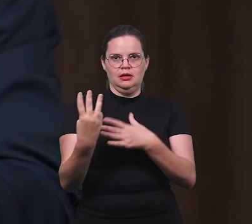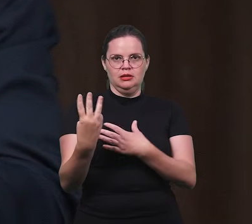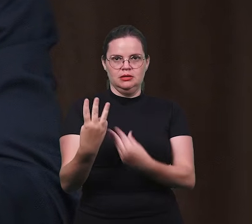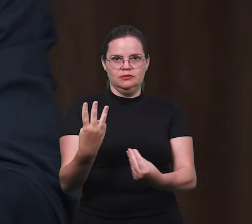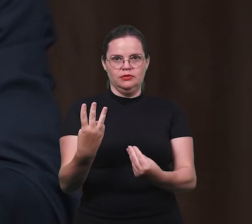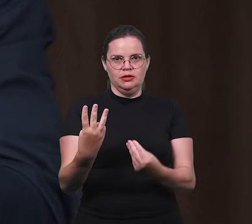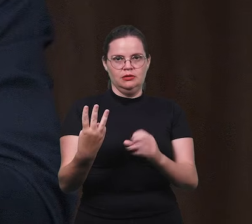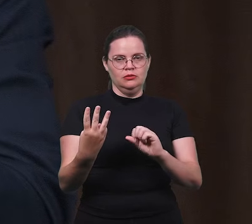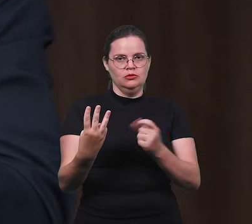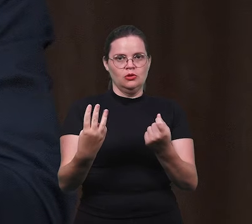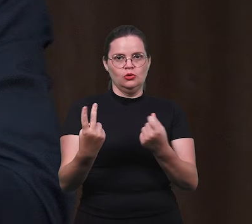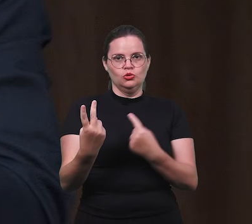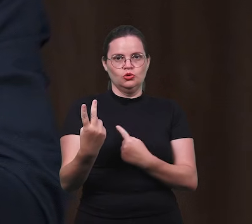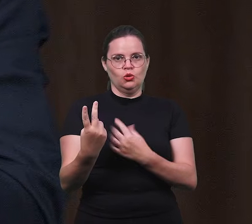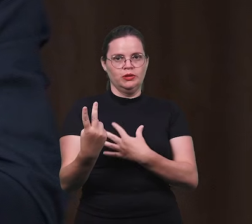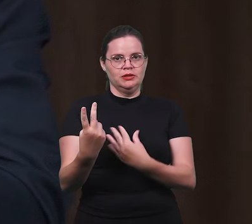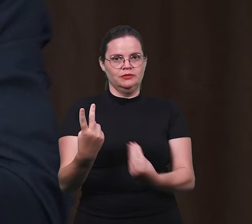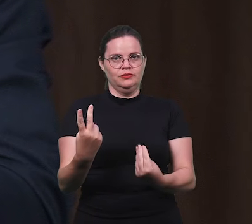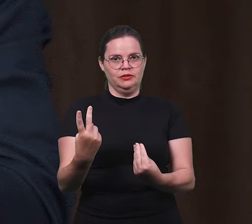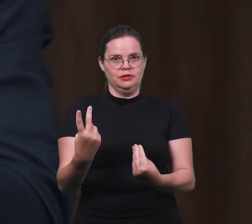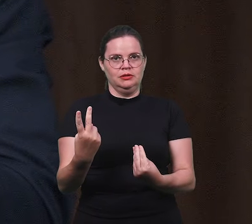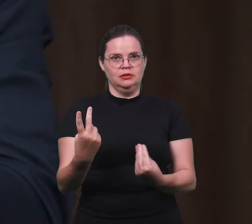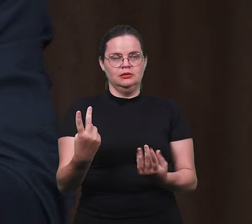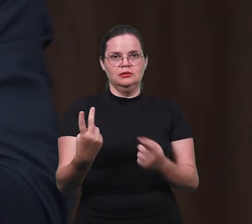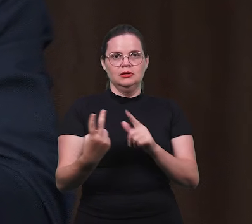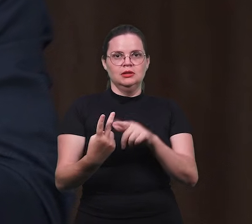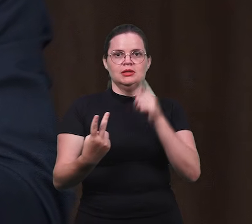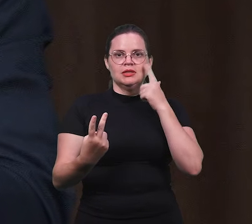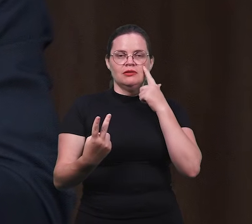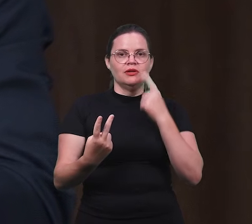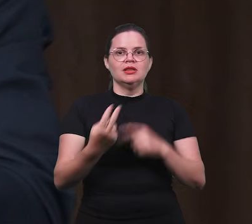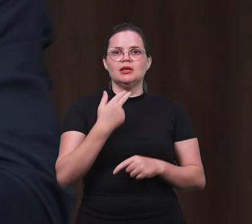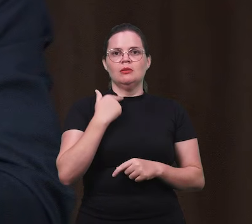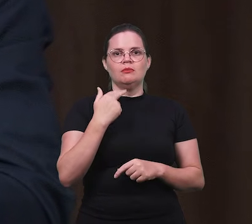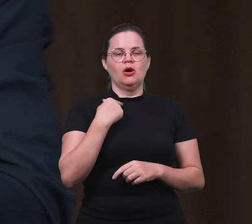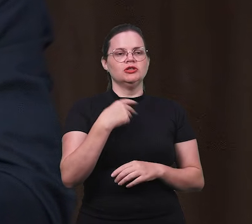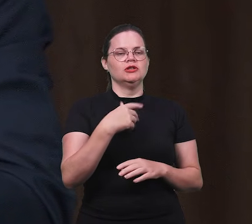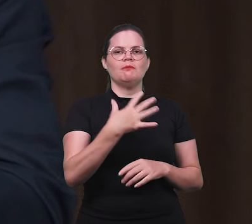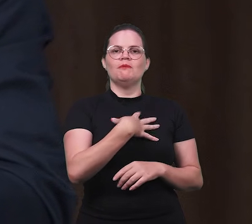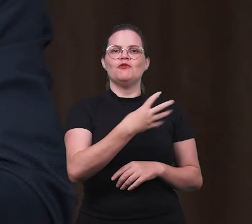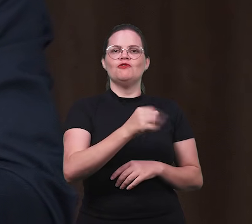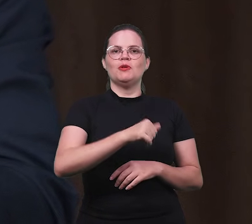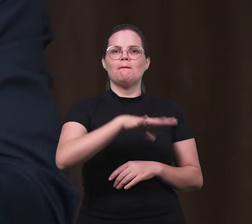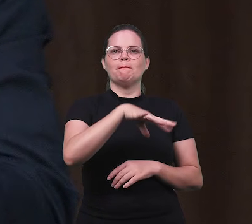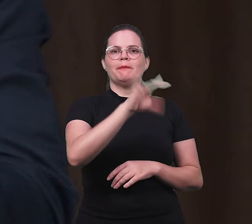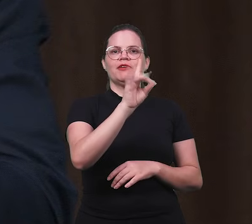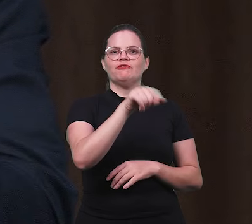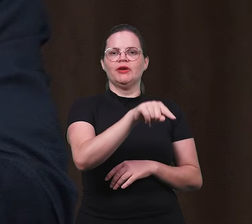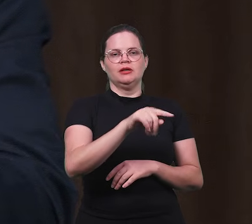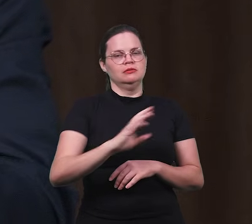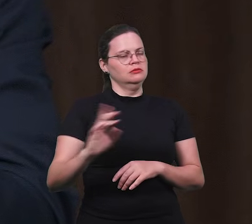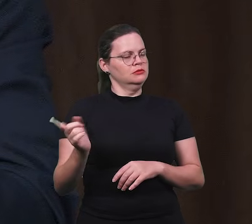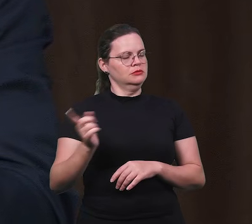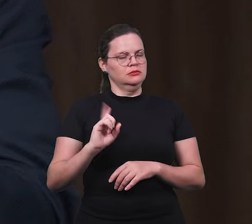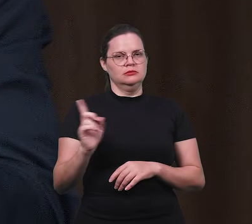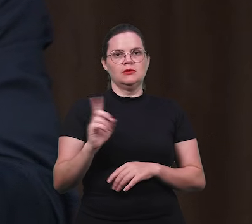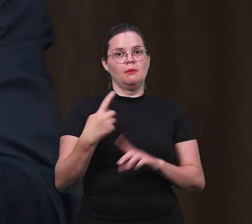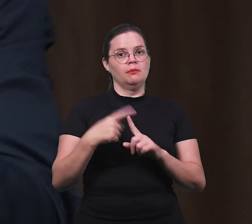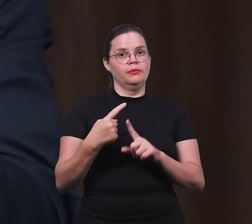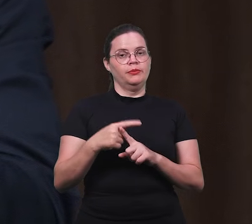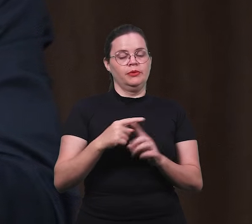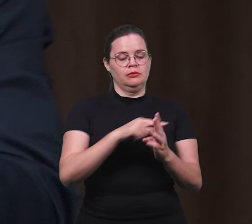você tem 2 filhos, eu acho que pode haver uma questão de identificação, Sim. mas não pode haver preferências, porque ambas têm direito ao mesmo